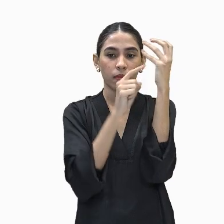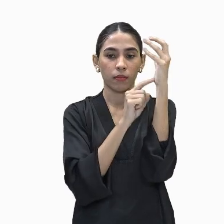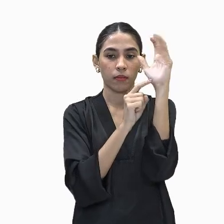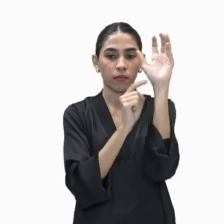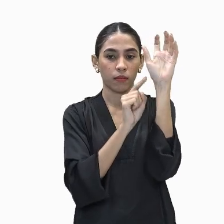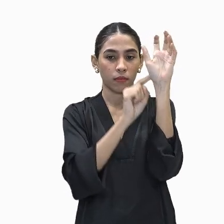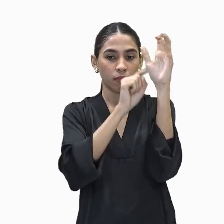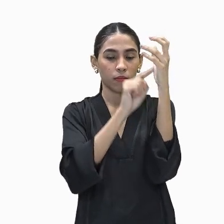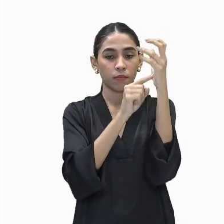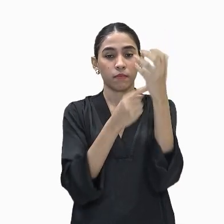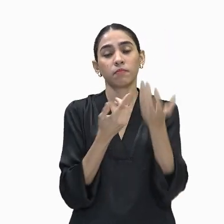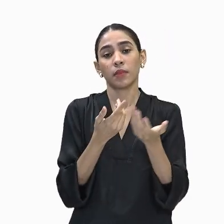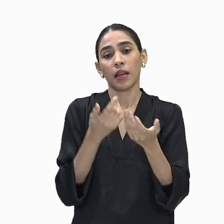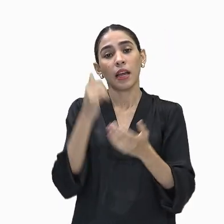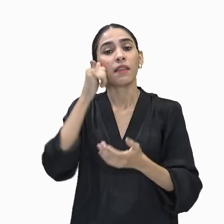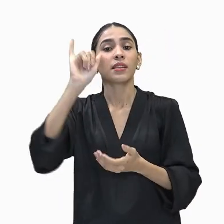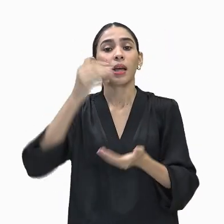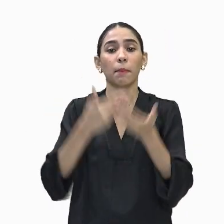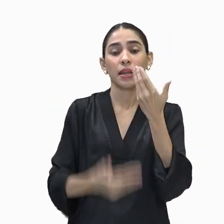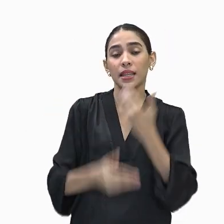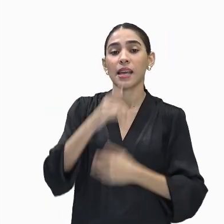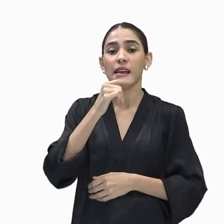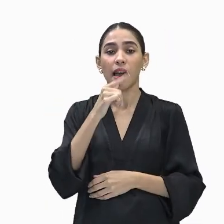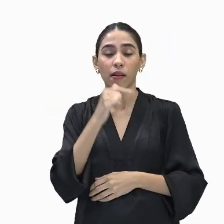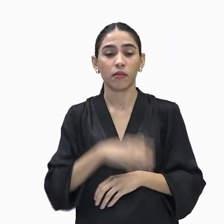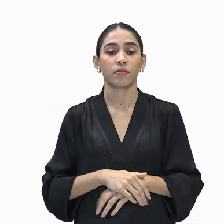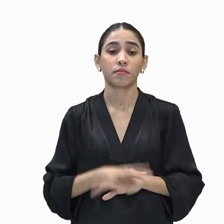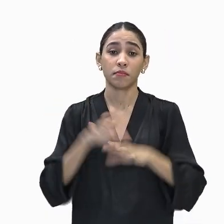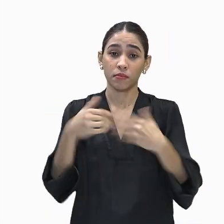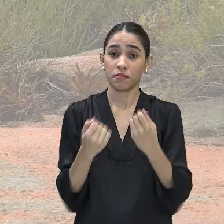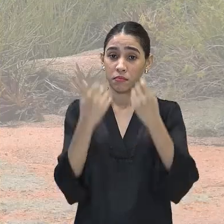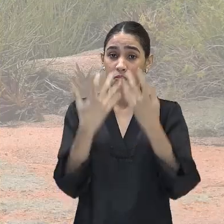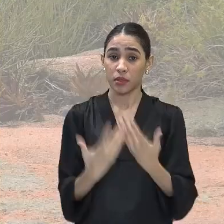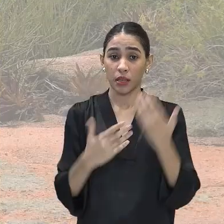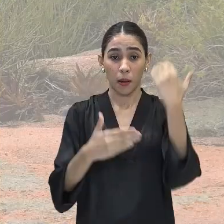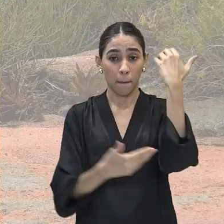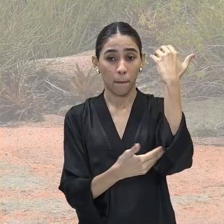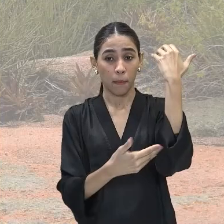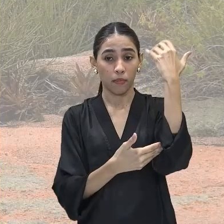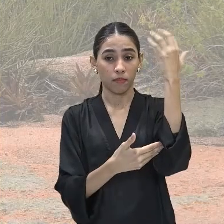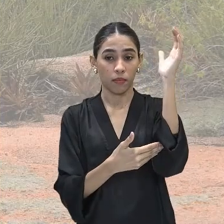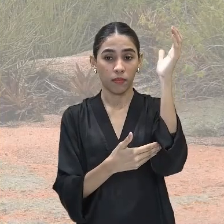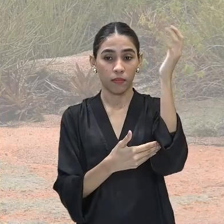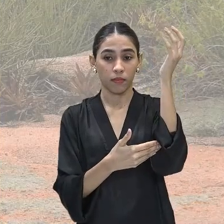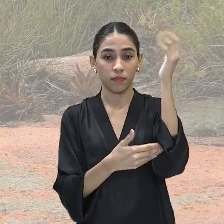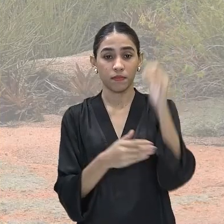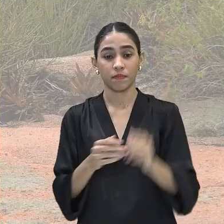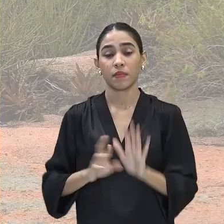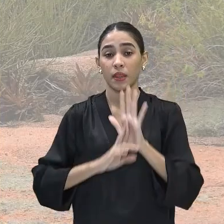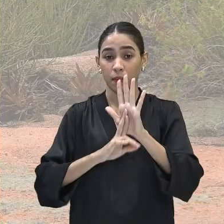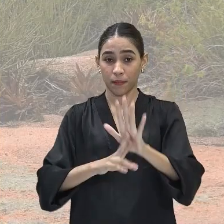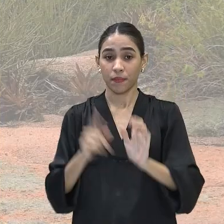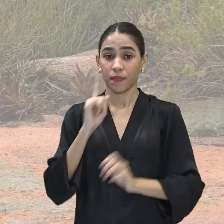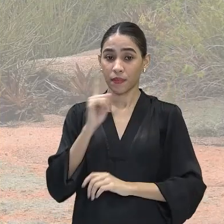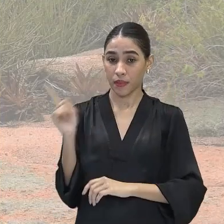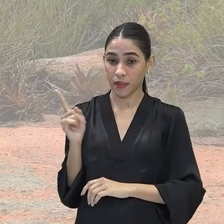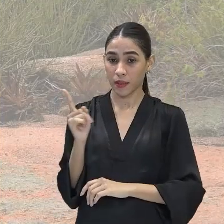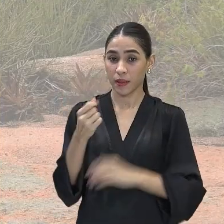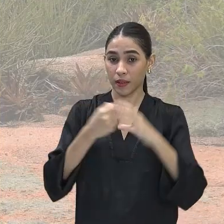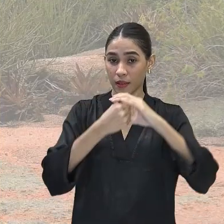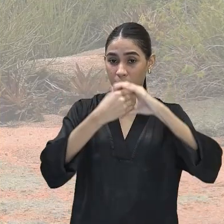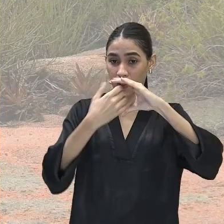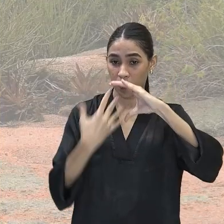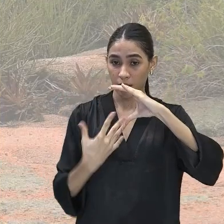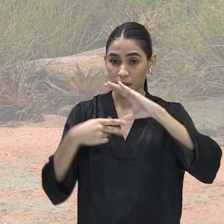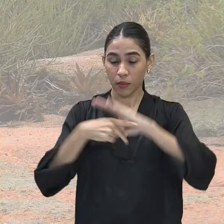evitar a perda d'água, né? Então, para a gente falar sobre essas plantas, a gente tem aqui um representante bem característico